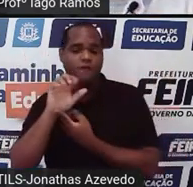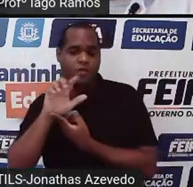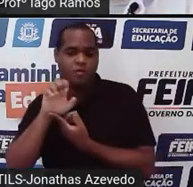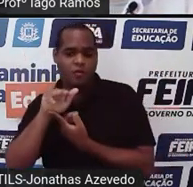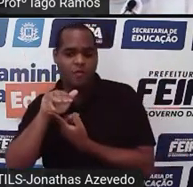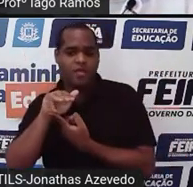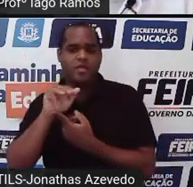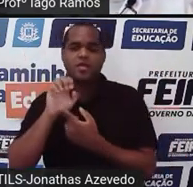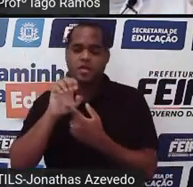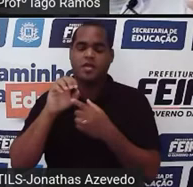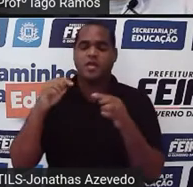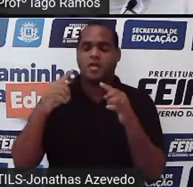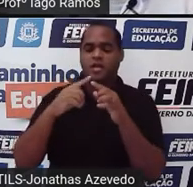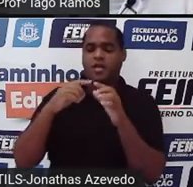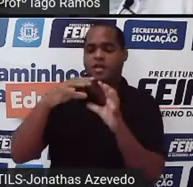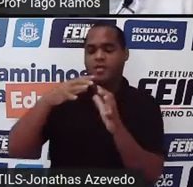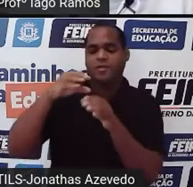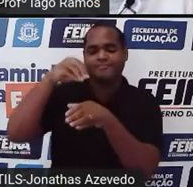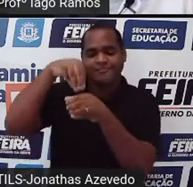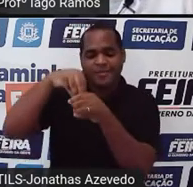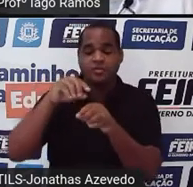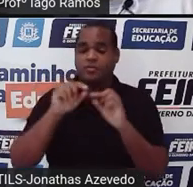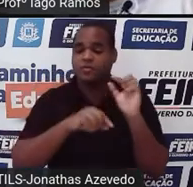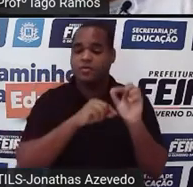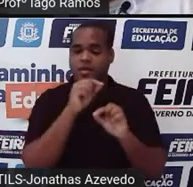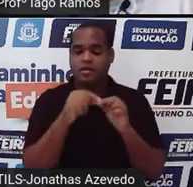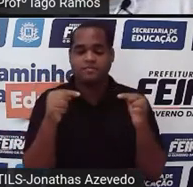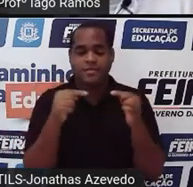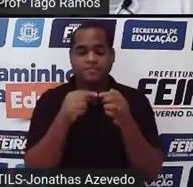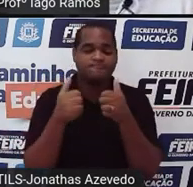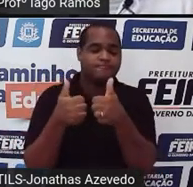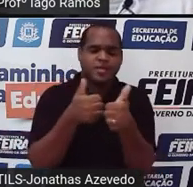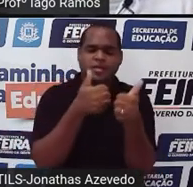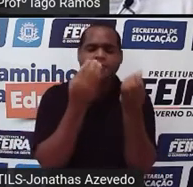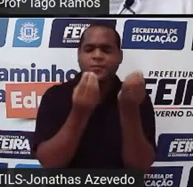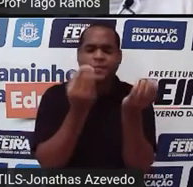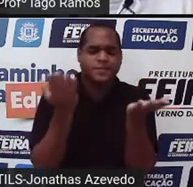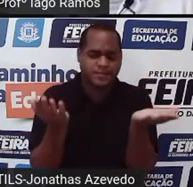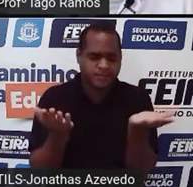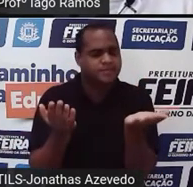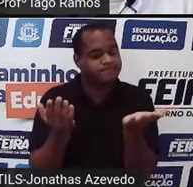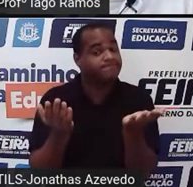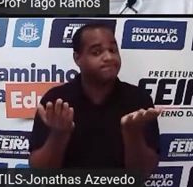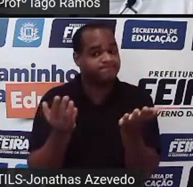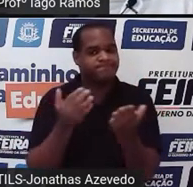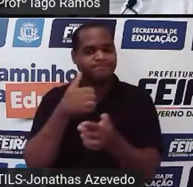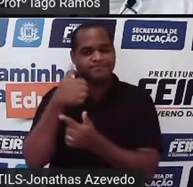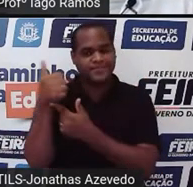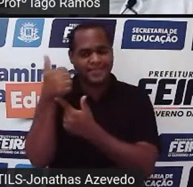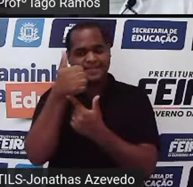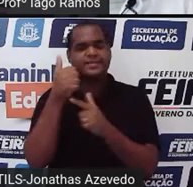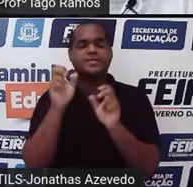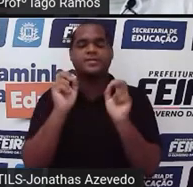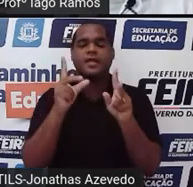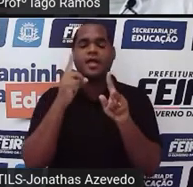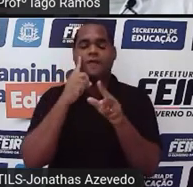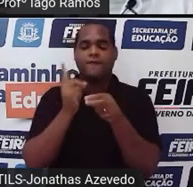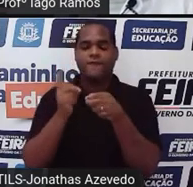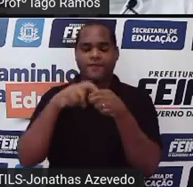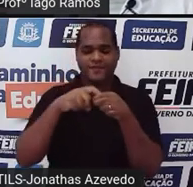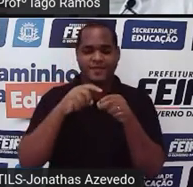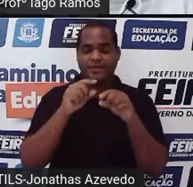como é que ela funciona né de fato tá bom Beleza então a gente vai retomar